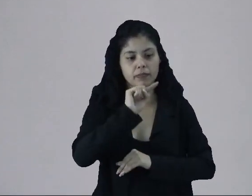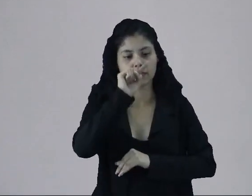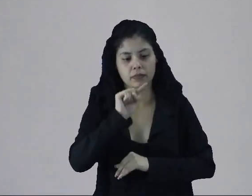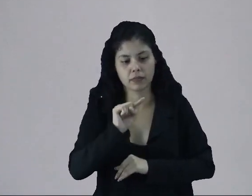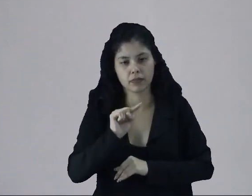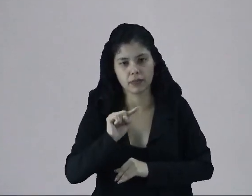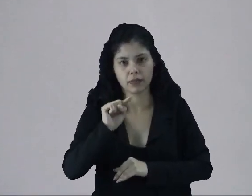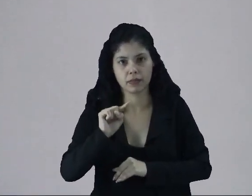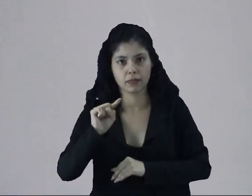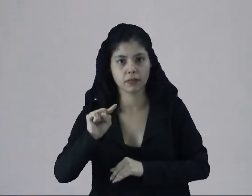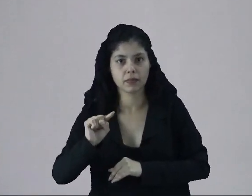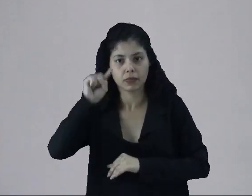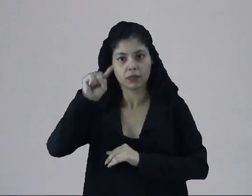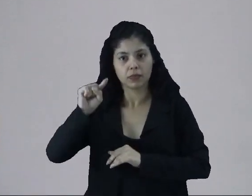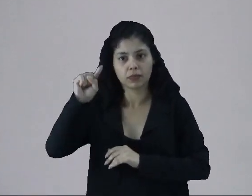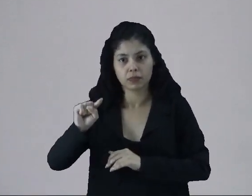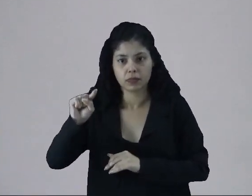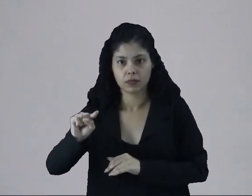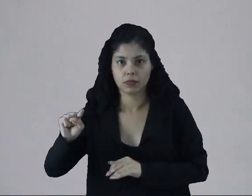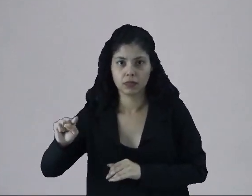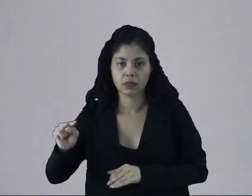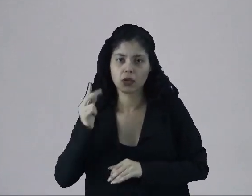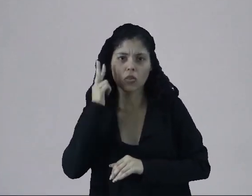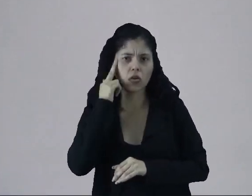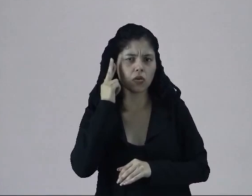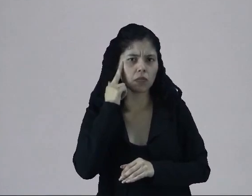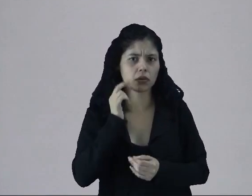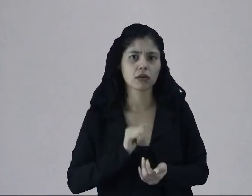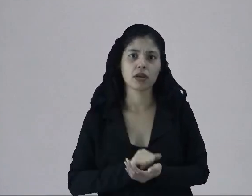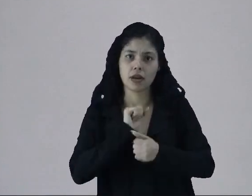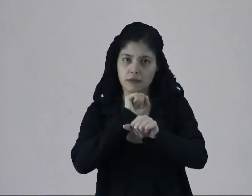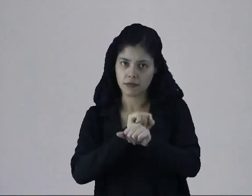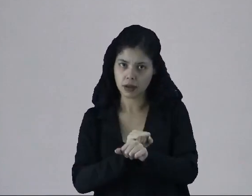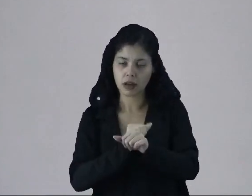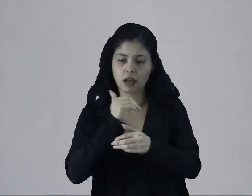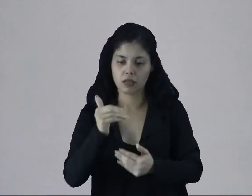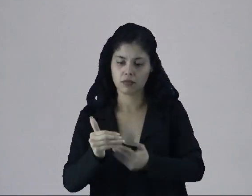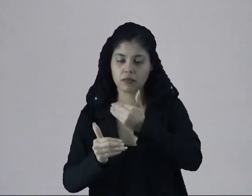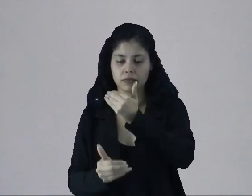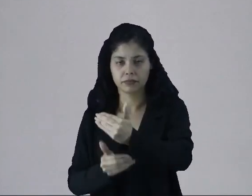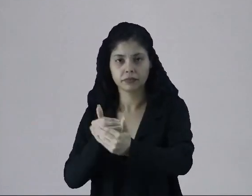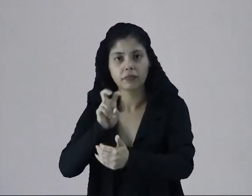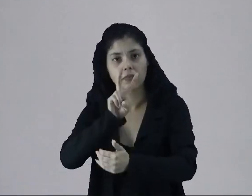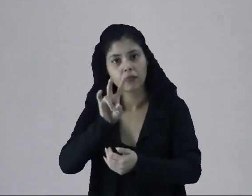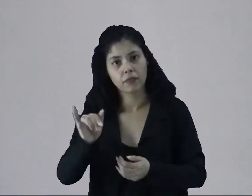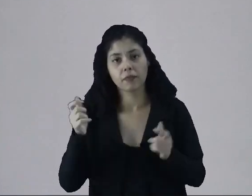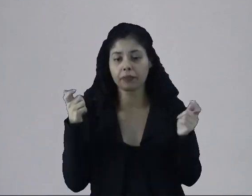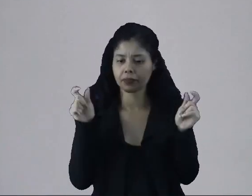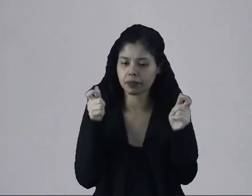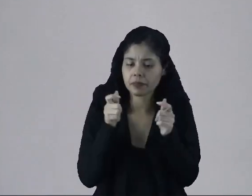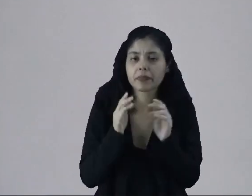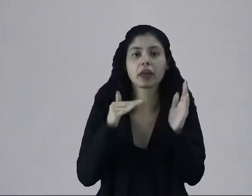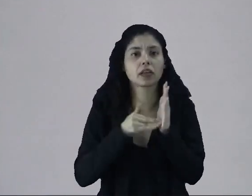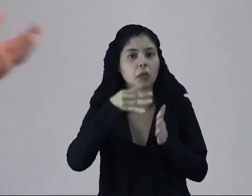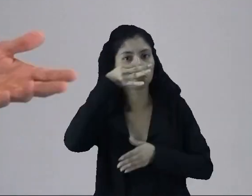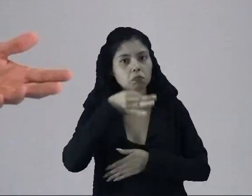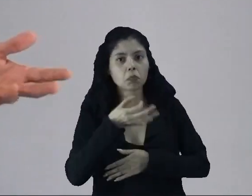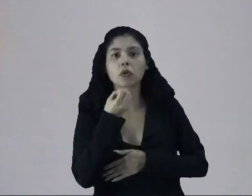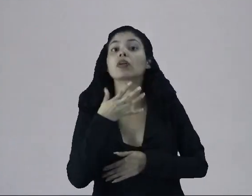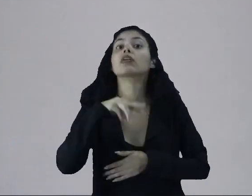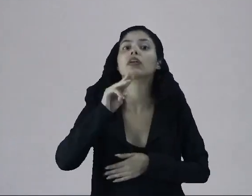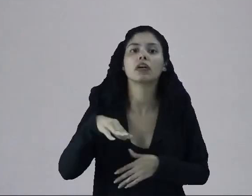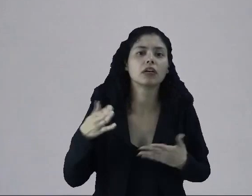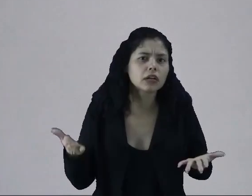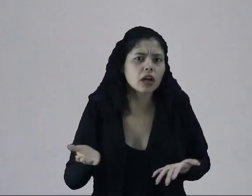vai ficar todo o tempo acelerado. Então, o que o coração faz? O coração, ao longo do tempo, também vai diminuir até chegar ao ideal. E quem regula isso? É